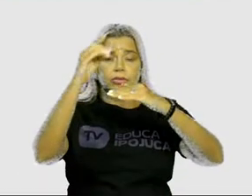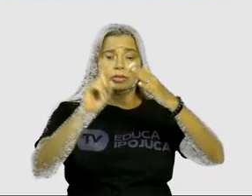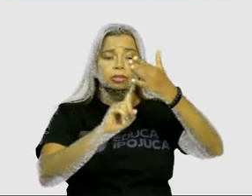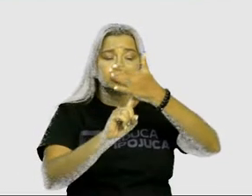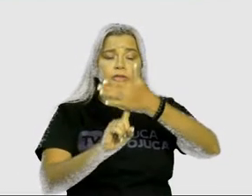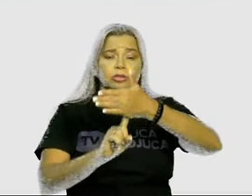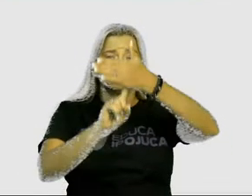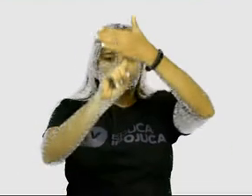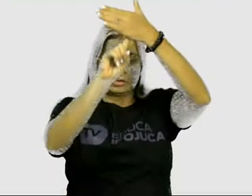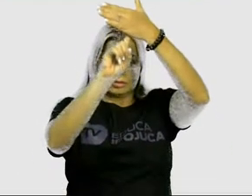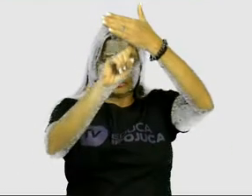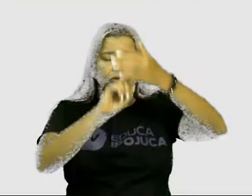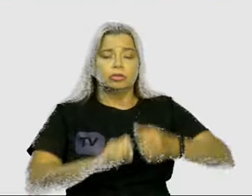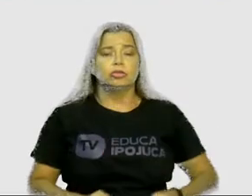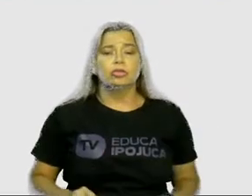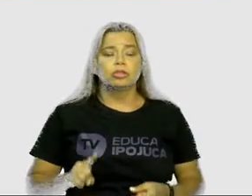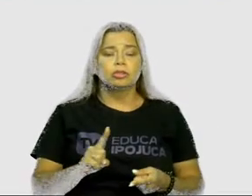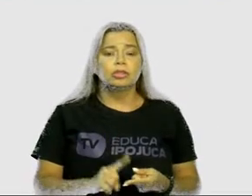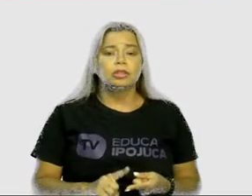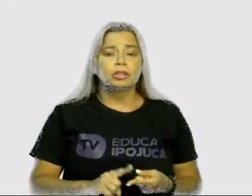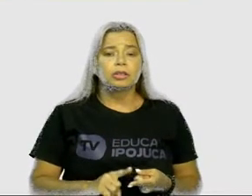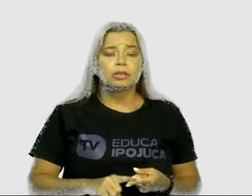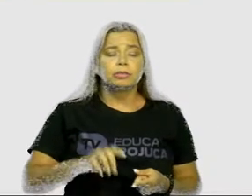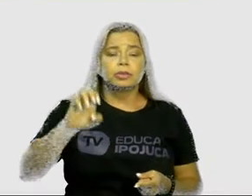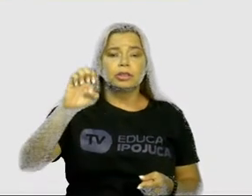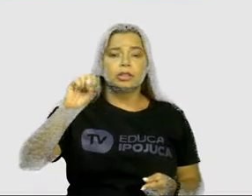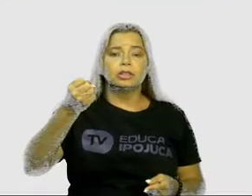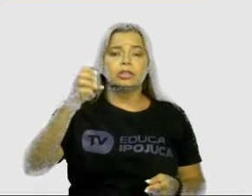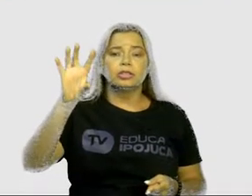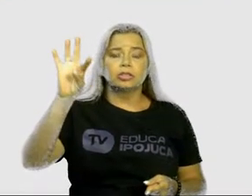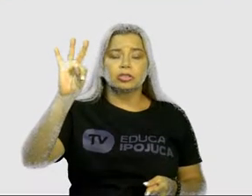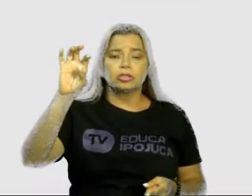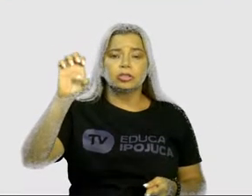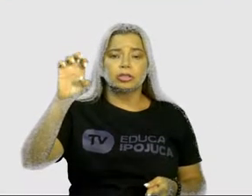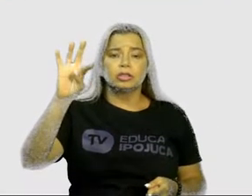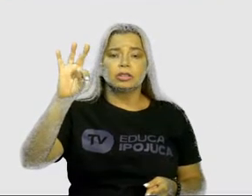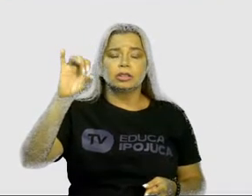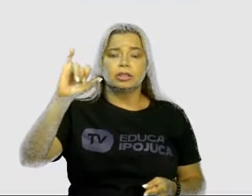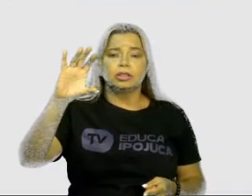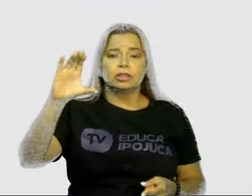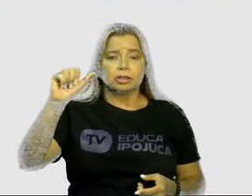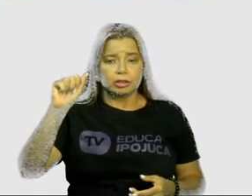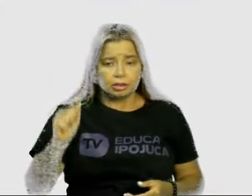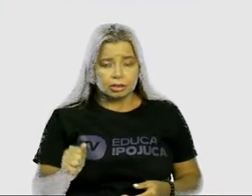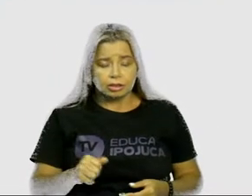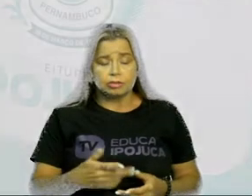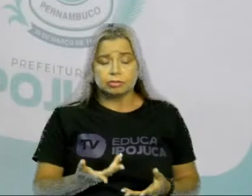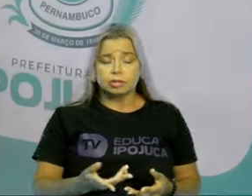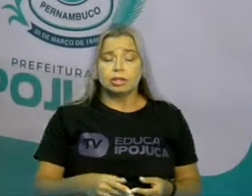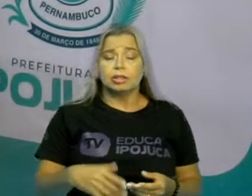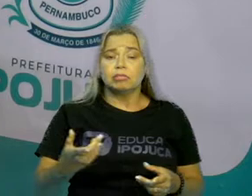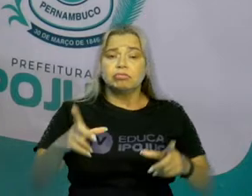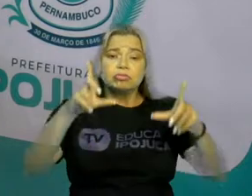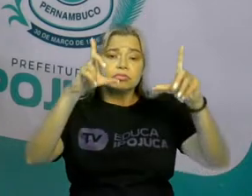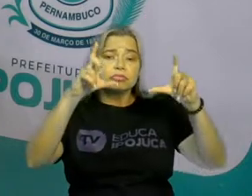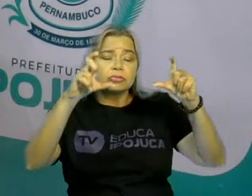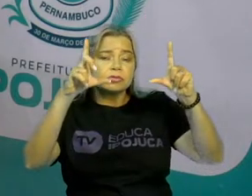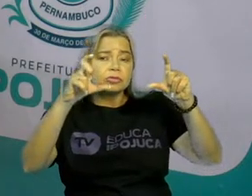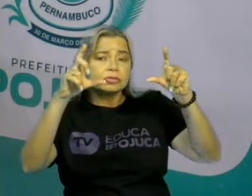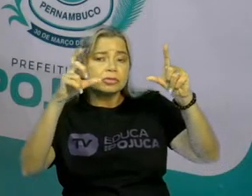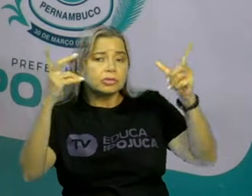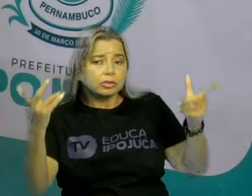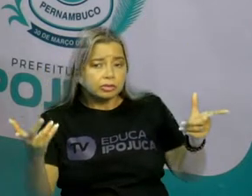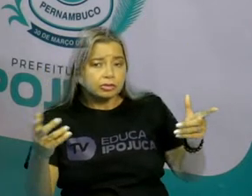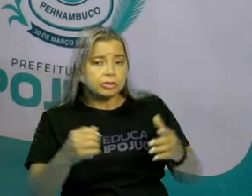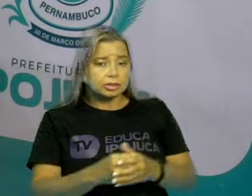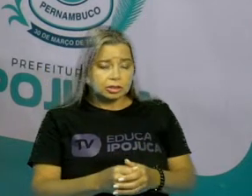transformações estéticas a partir da modernidade, como a fotografia, que foi o caso da obra